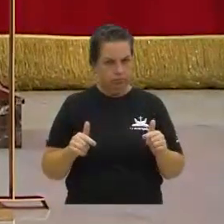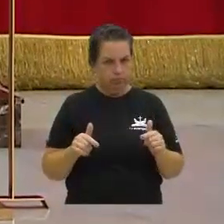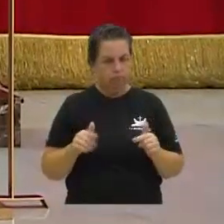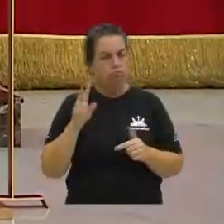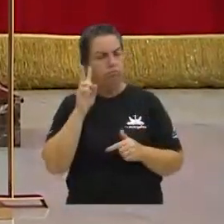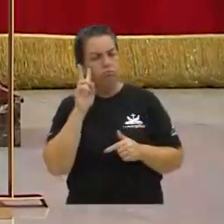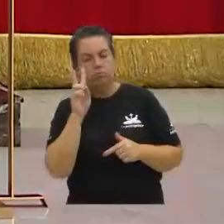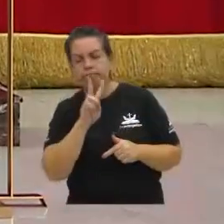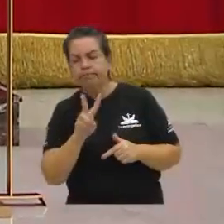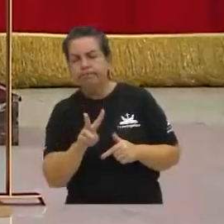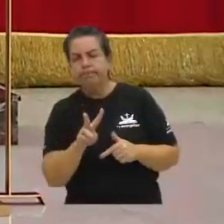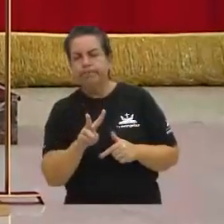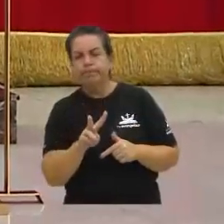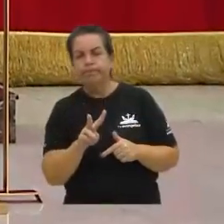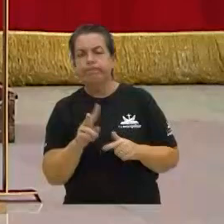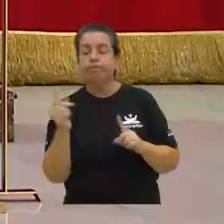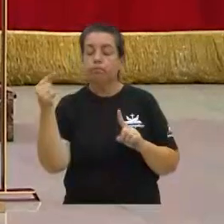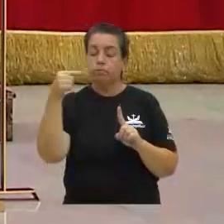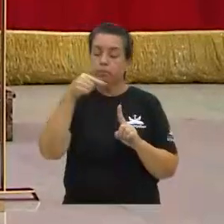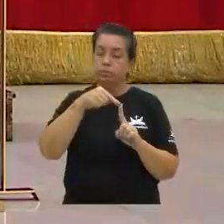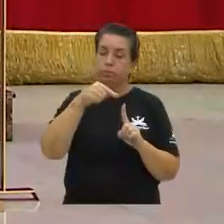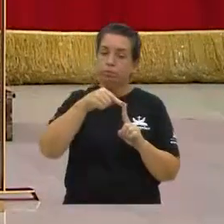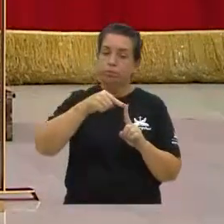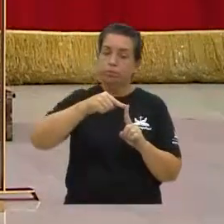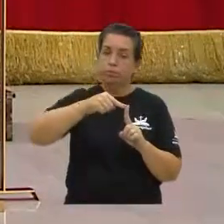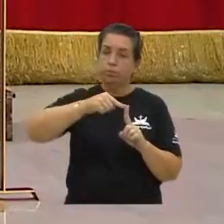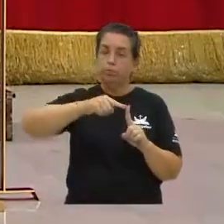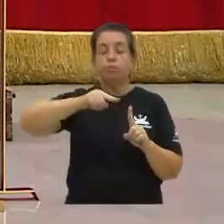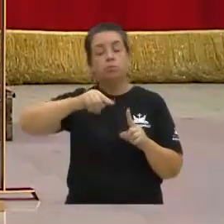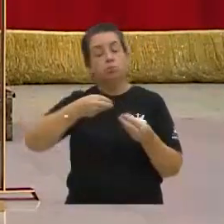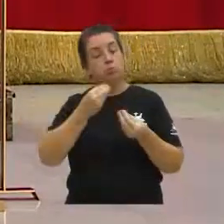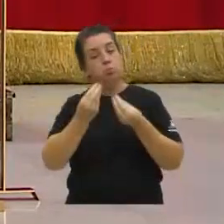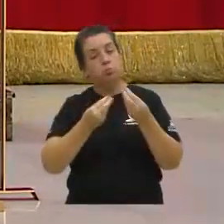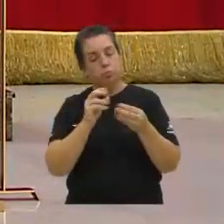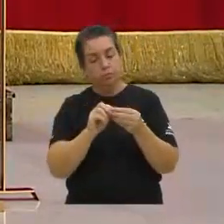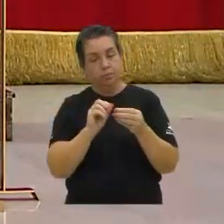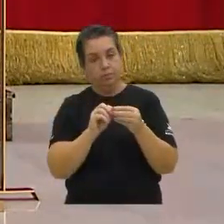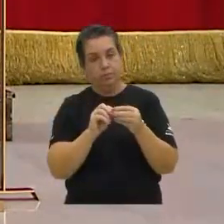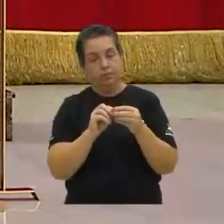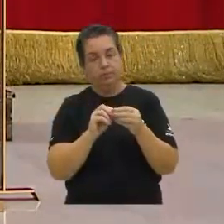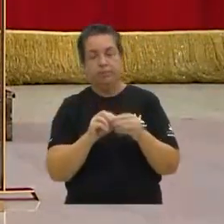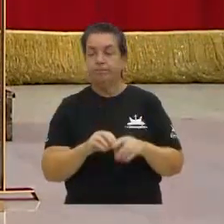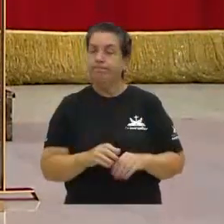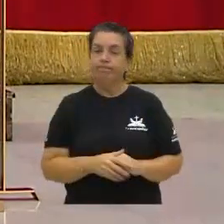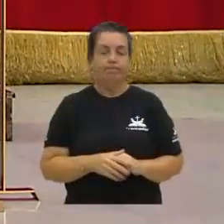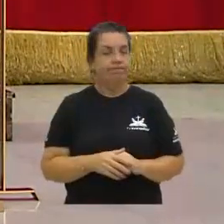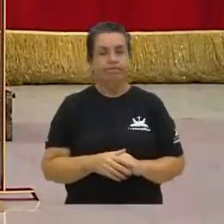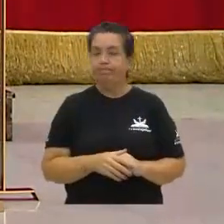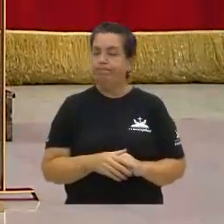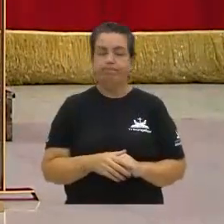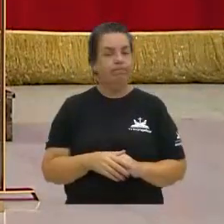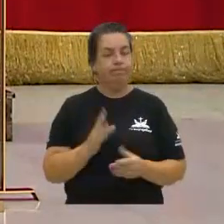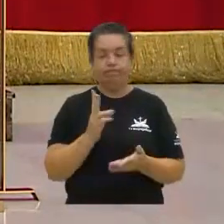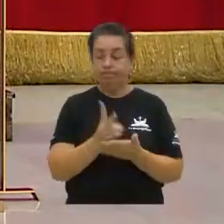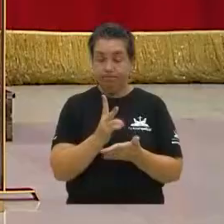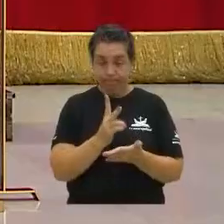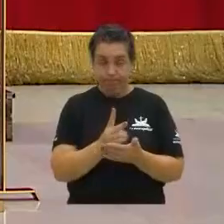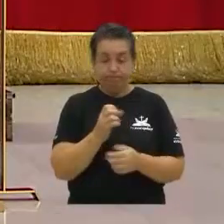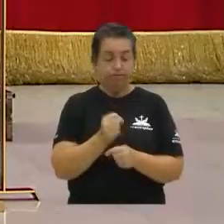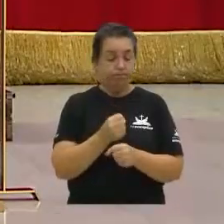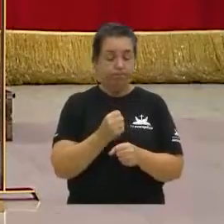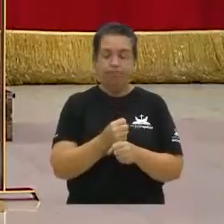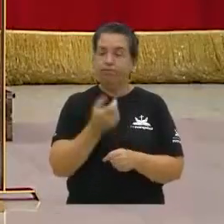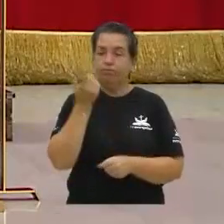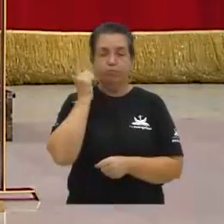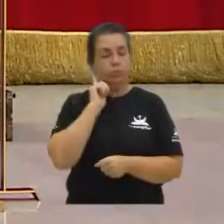visão, o objetivo e os métodos, não vai para frente. Como